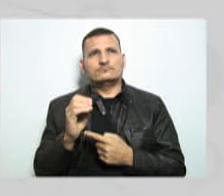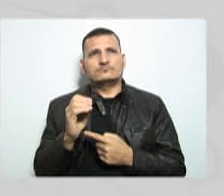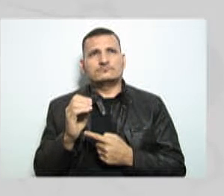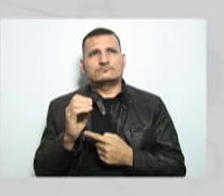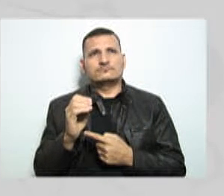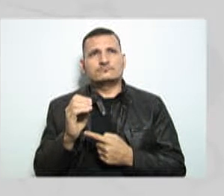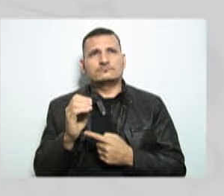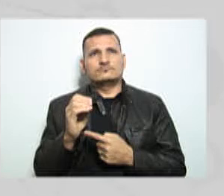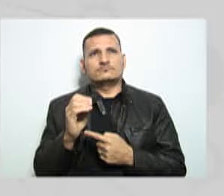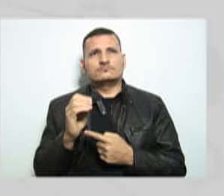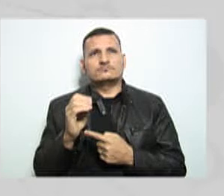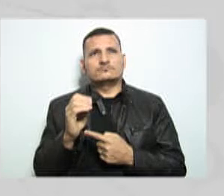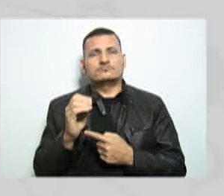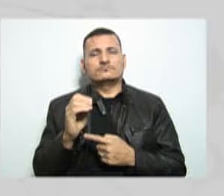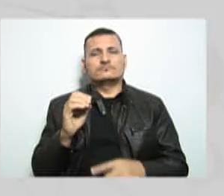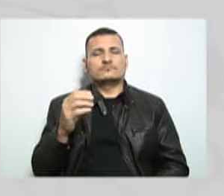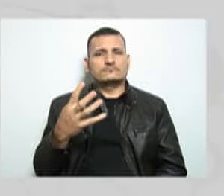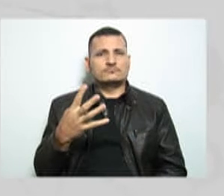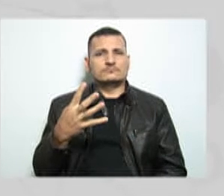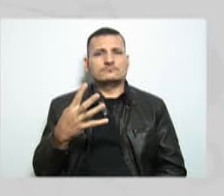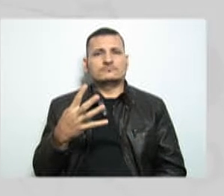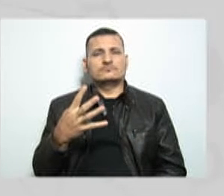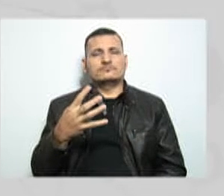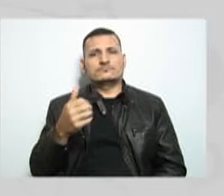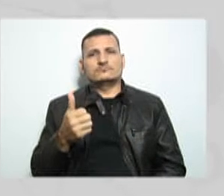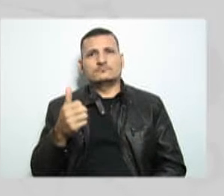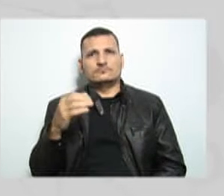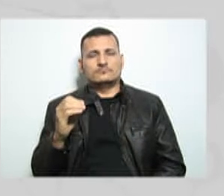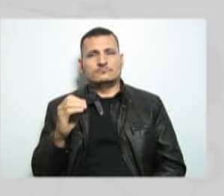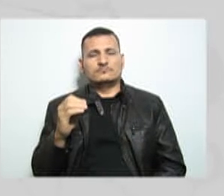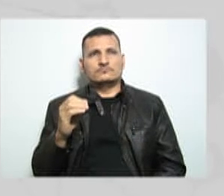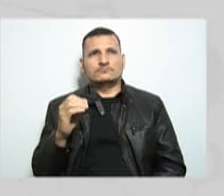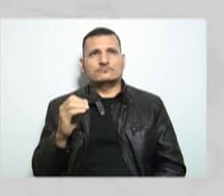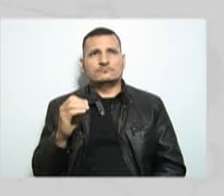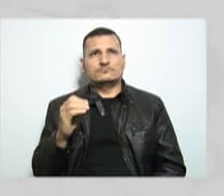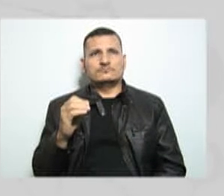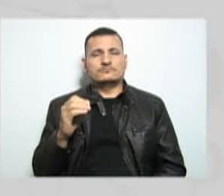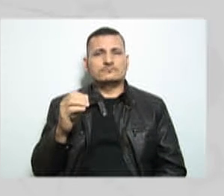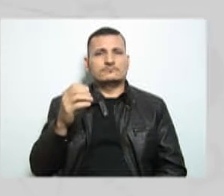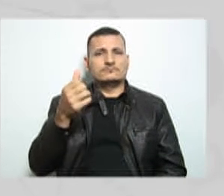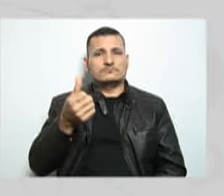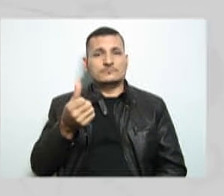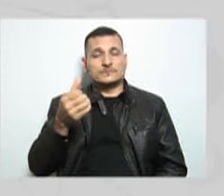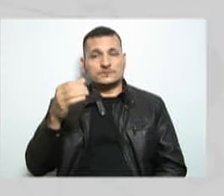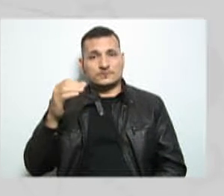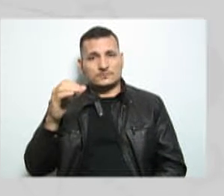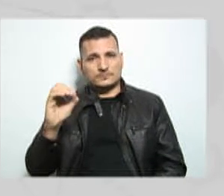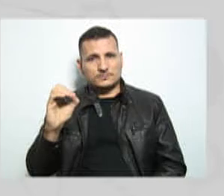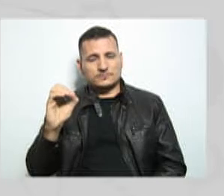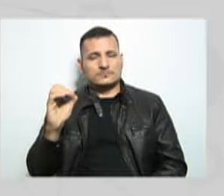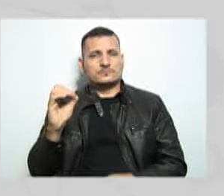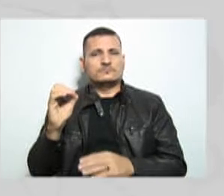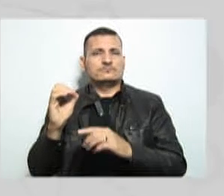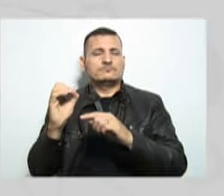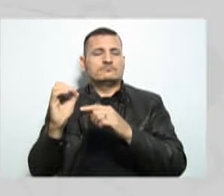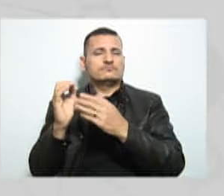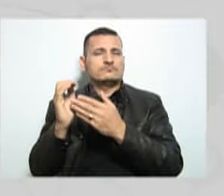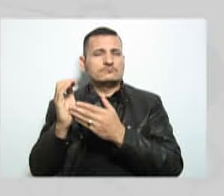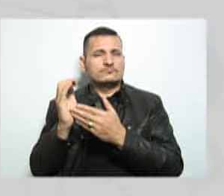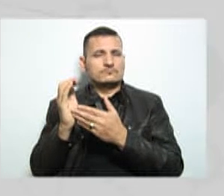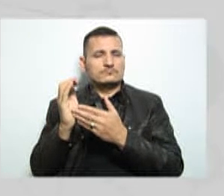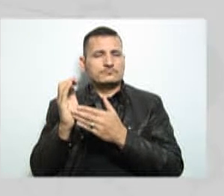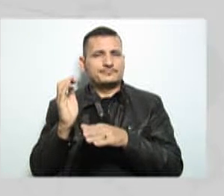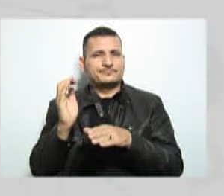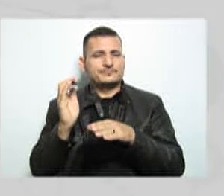de CMV de 410. Sobrou aqui dos meus 60, das minhas 60 unidades, eu dei baixa em 50, vai